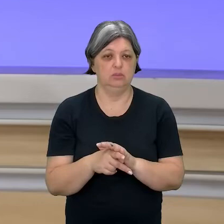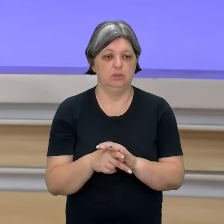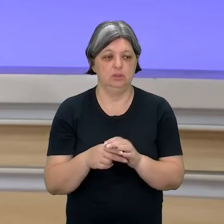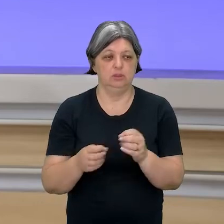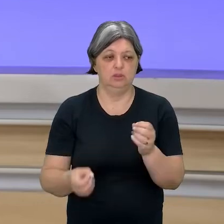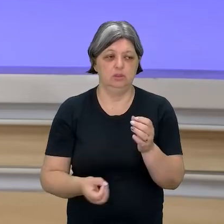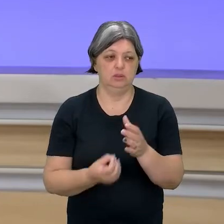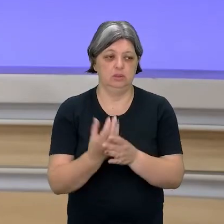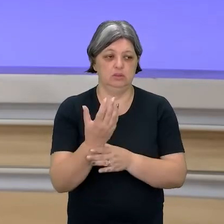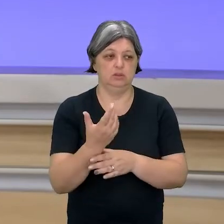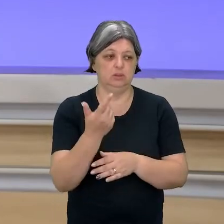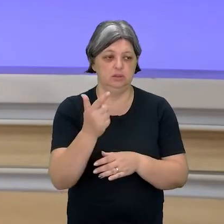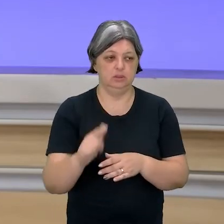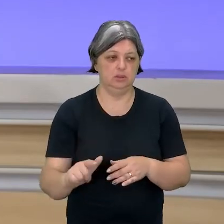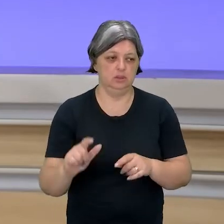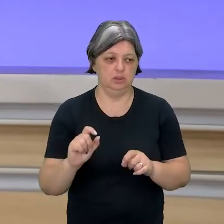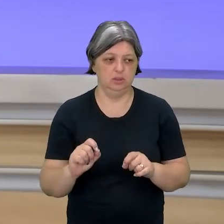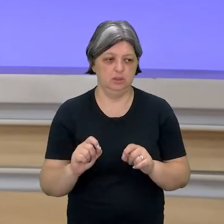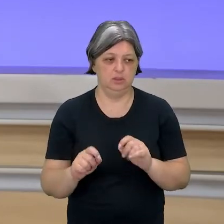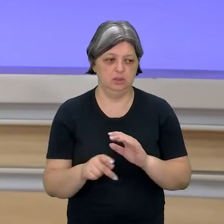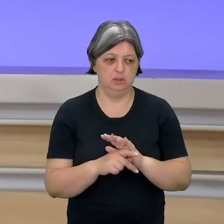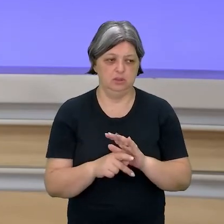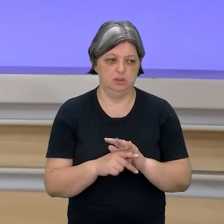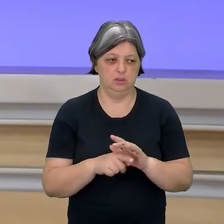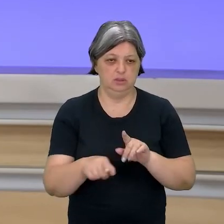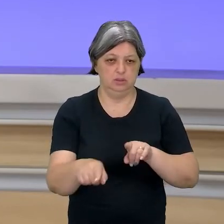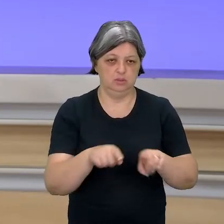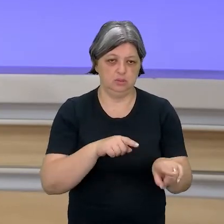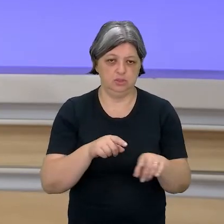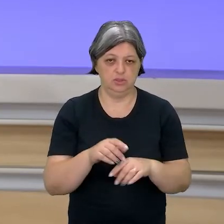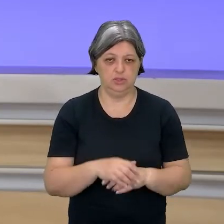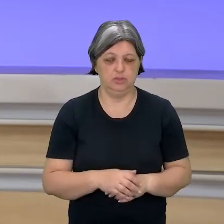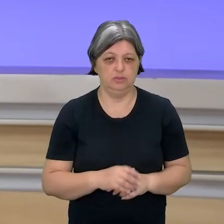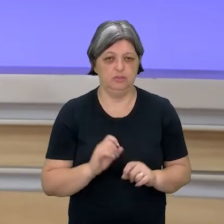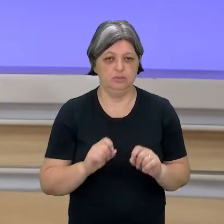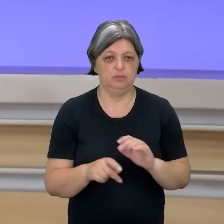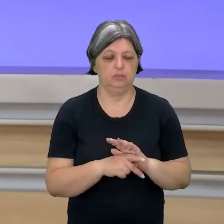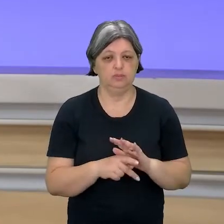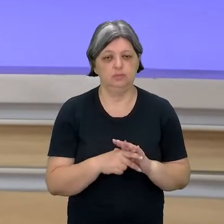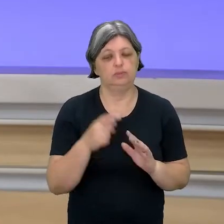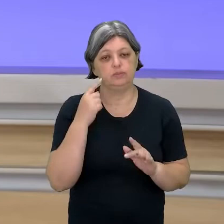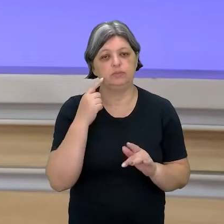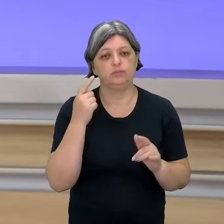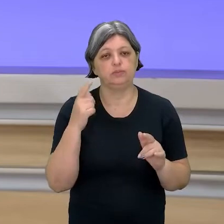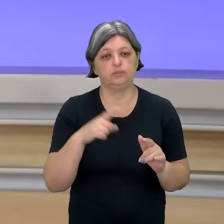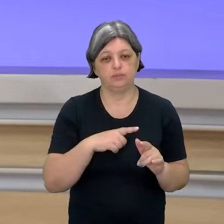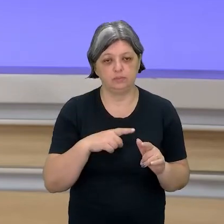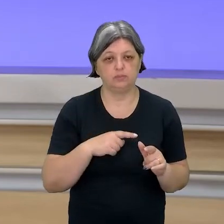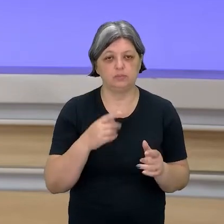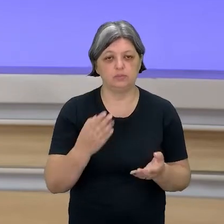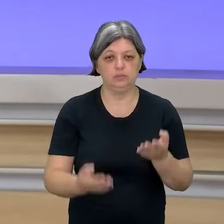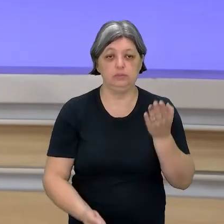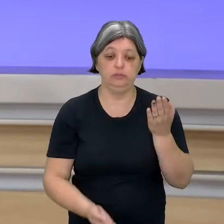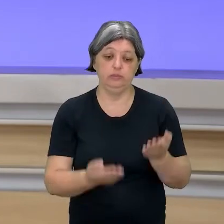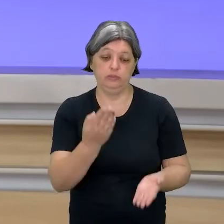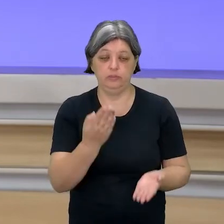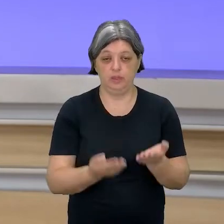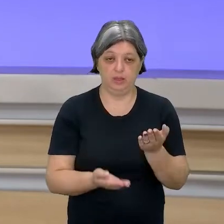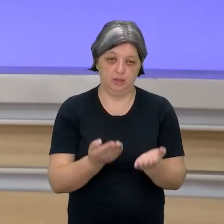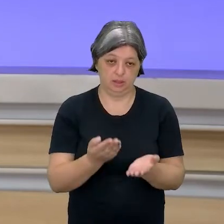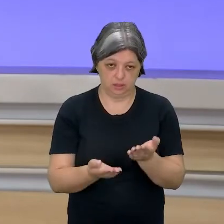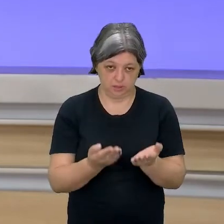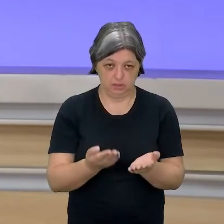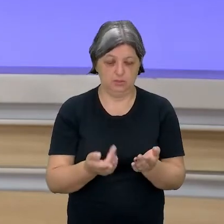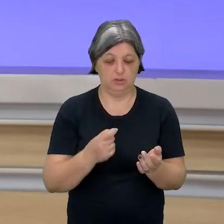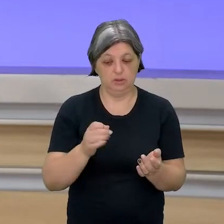até chegar na comunidade clímax. Na comunidade clímax, então, é onde eu tenho o total equilíbrio. Então, seria o